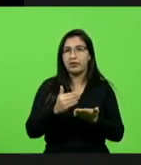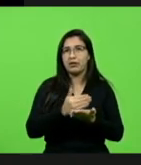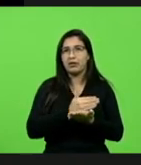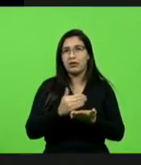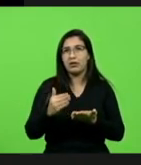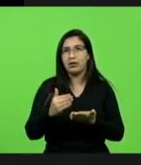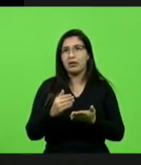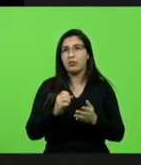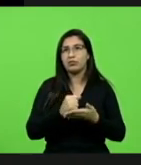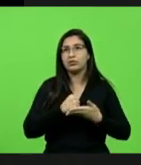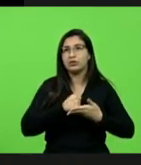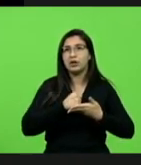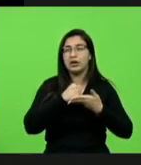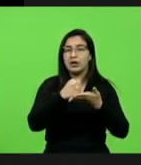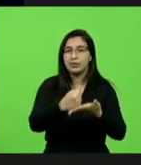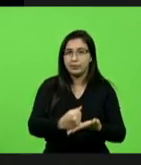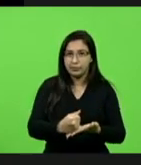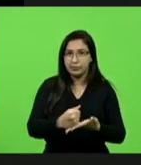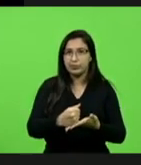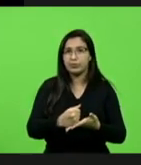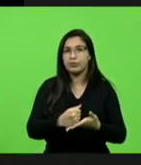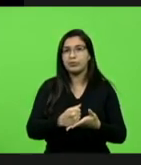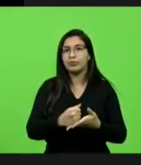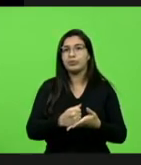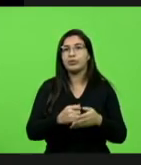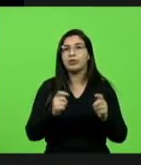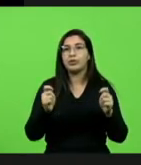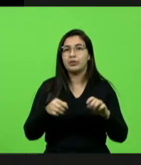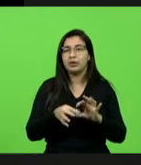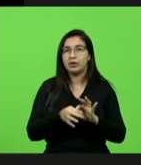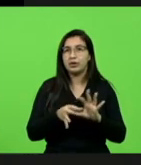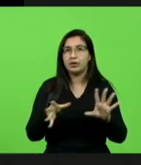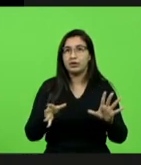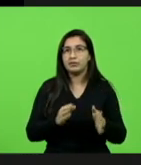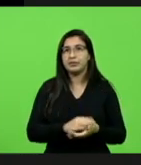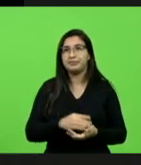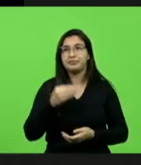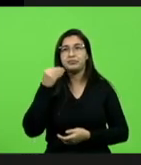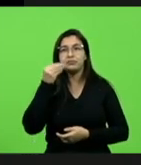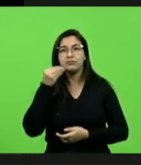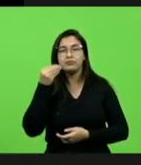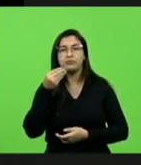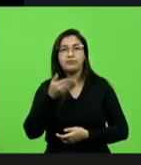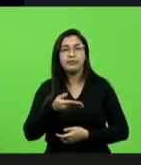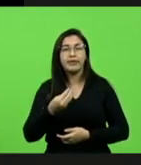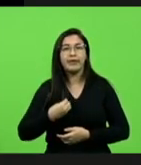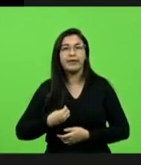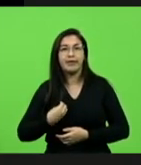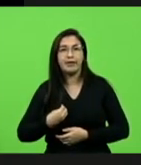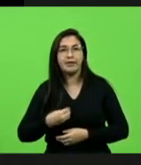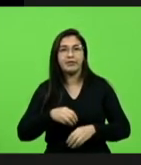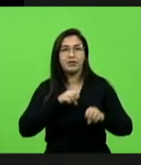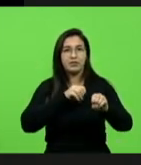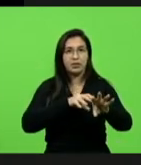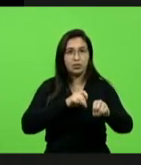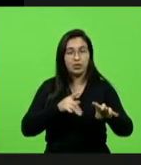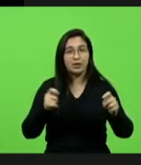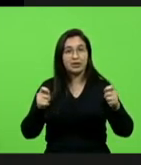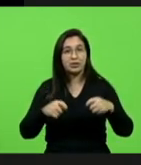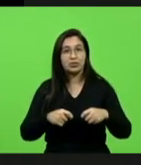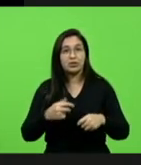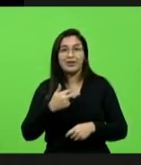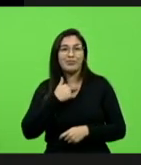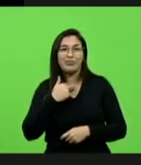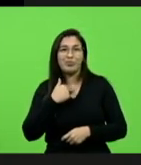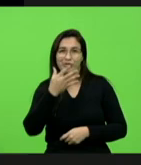de apoio para subsistir. A experiência de quem vive e faz a educação, ela não pode ser olvidada,